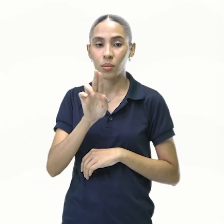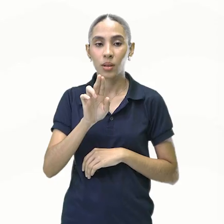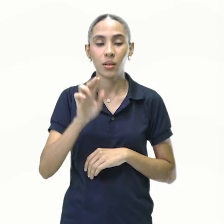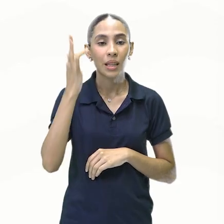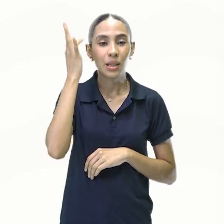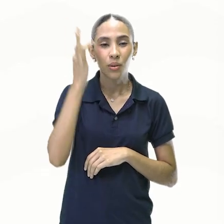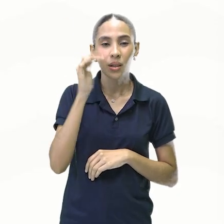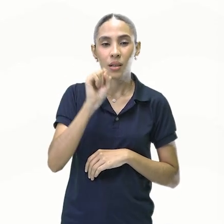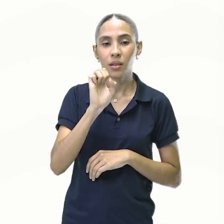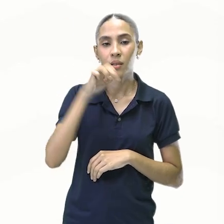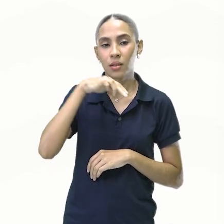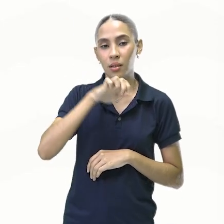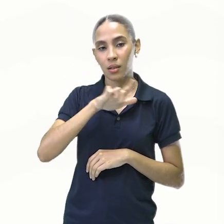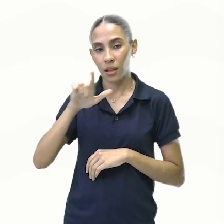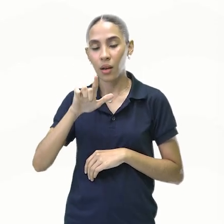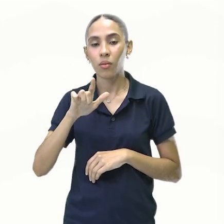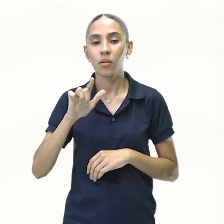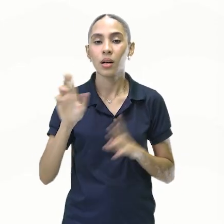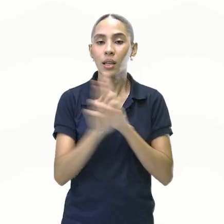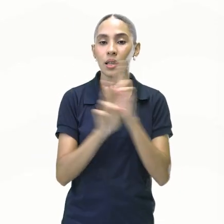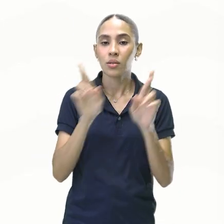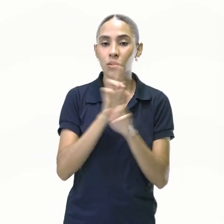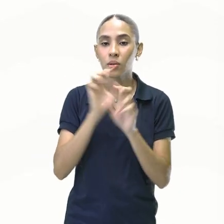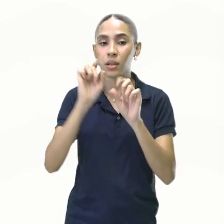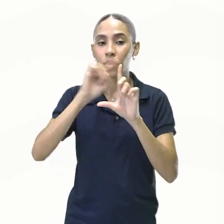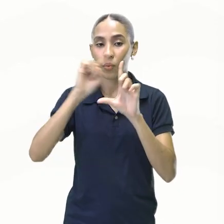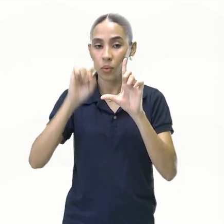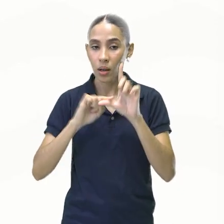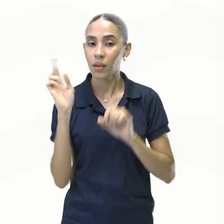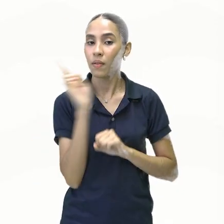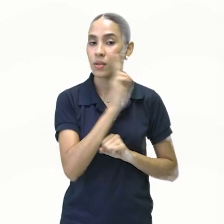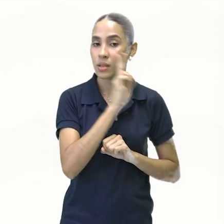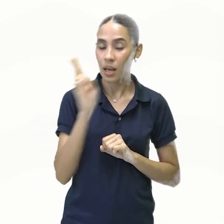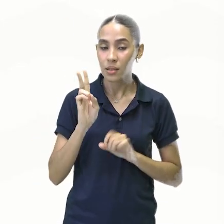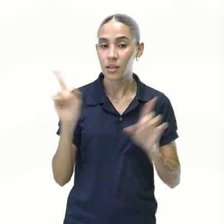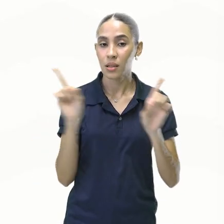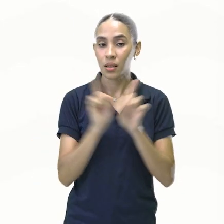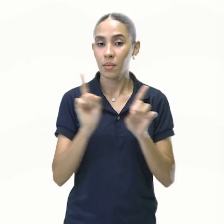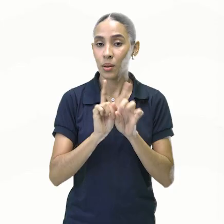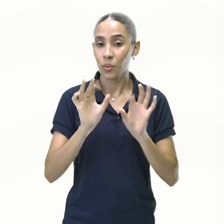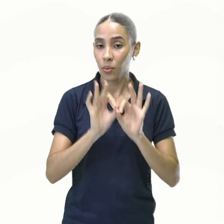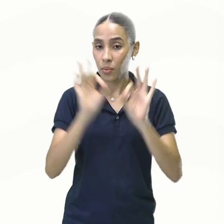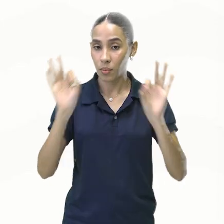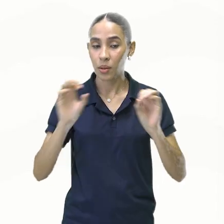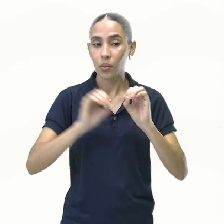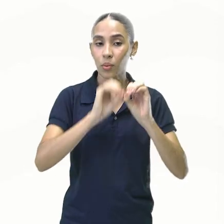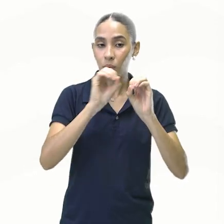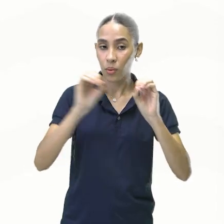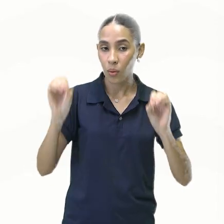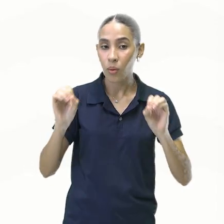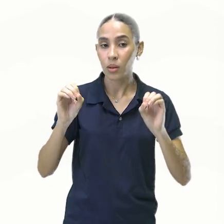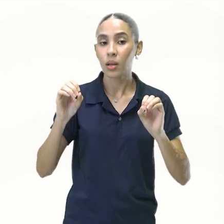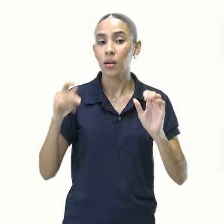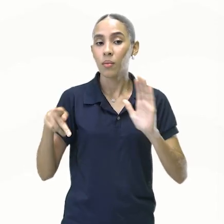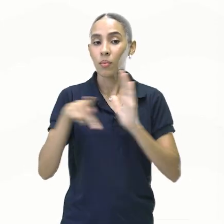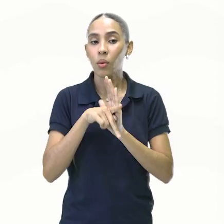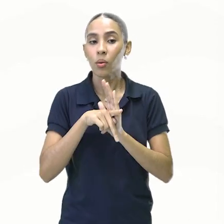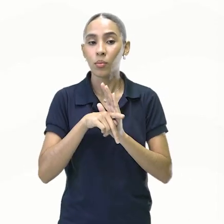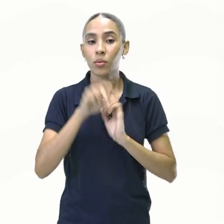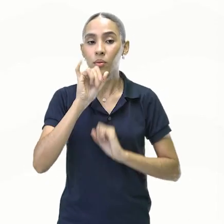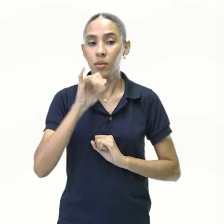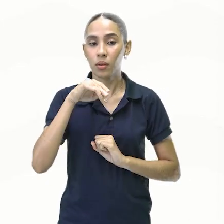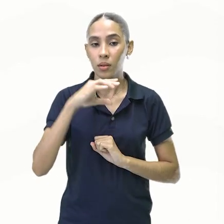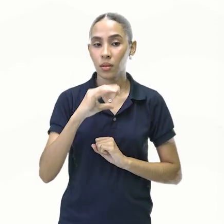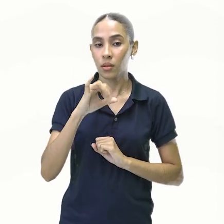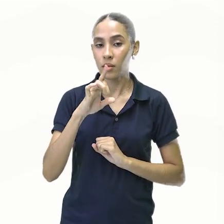Snell. Esta lei relaciona os ângulos, as velocidades e os comprimentos de onda de incidência e os